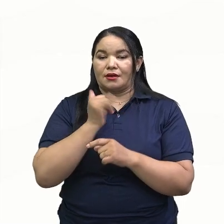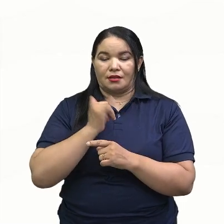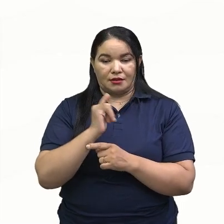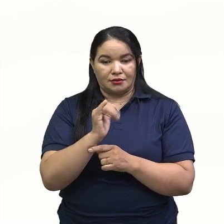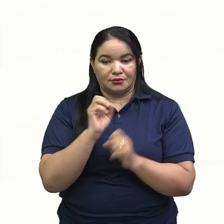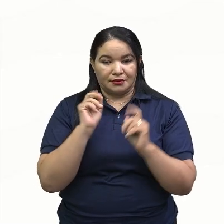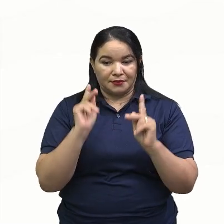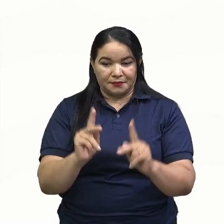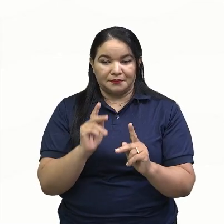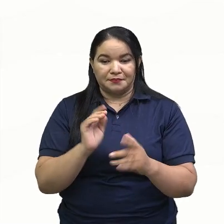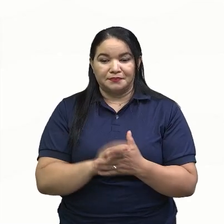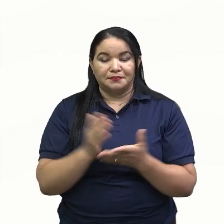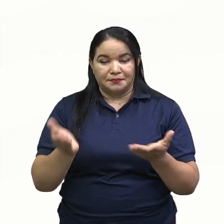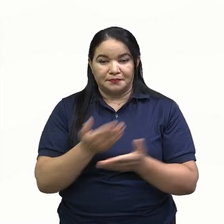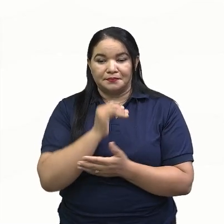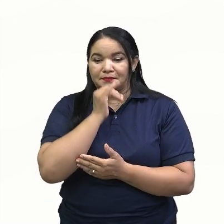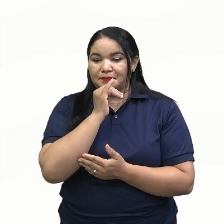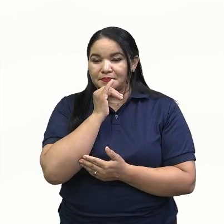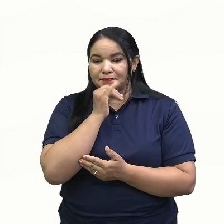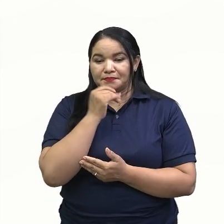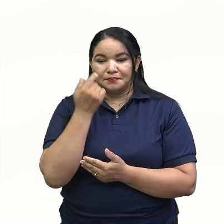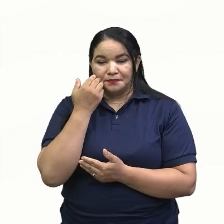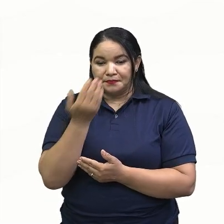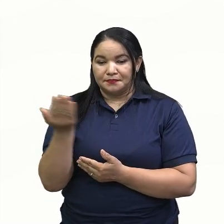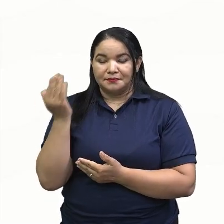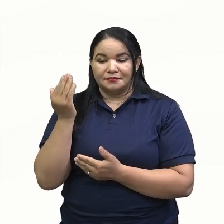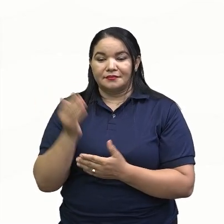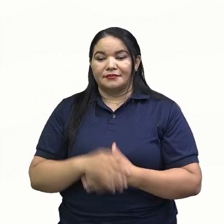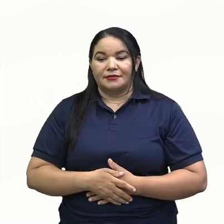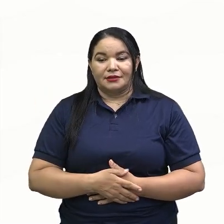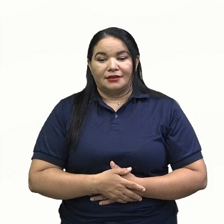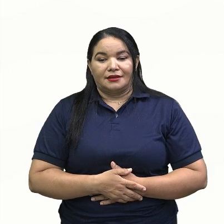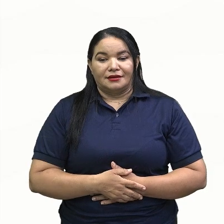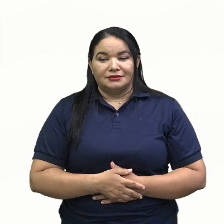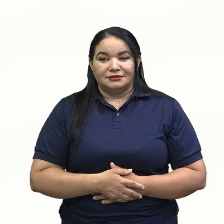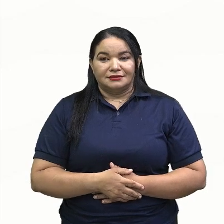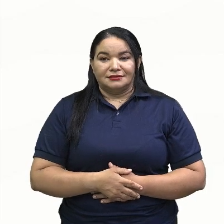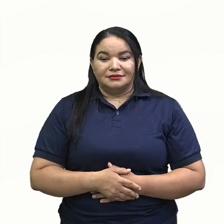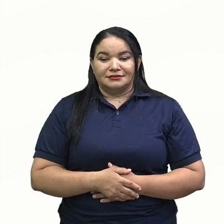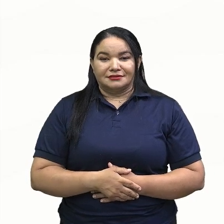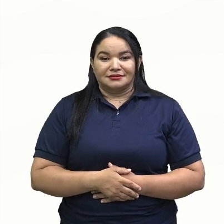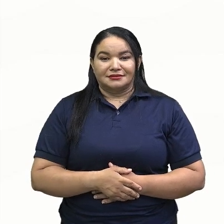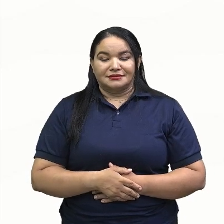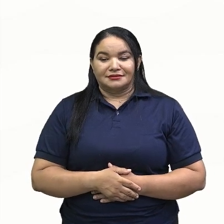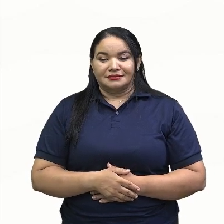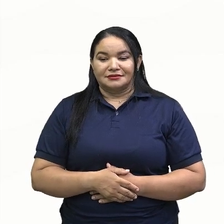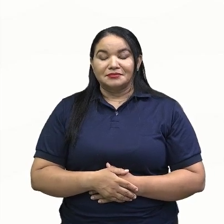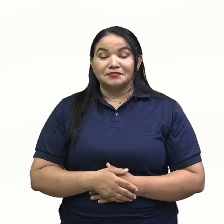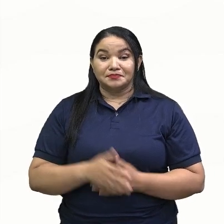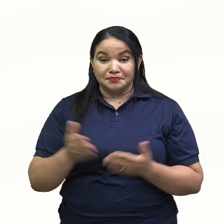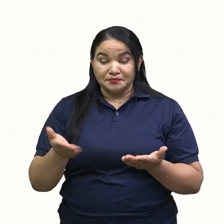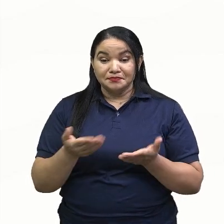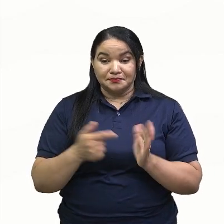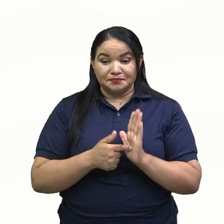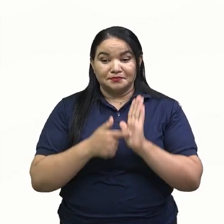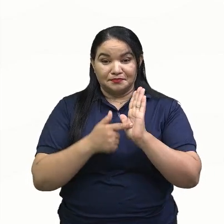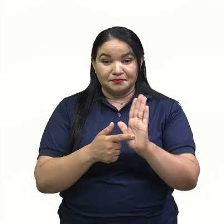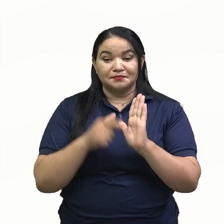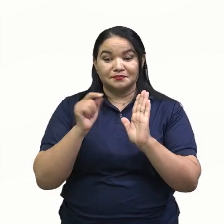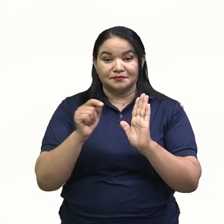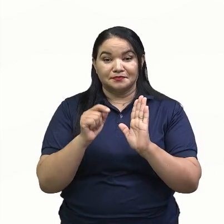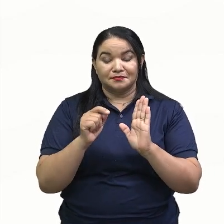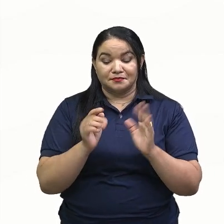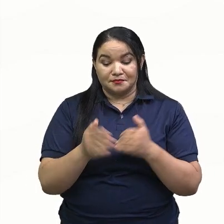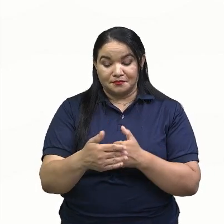aqui um exemplo para mostrar sobre os geradores. Trago aqui uma